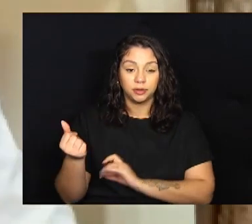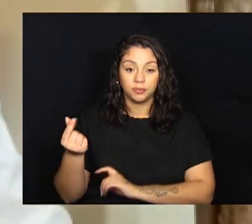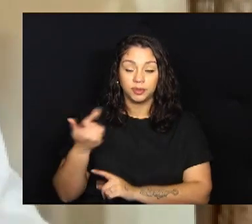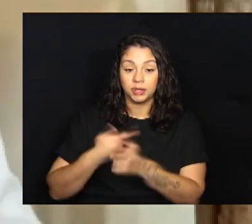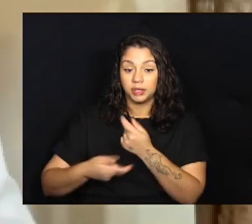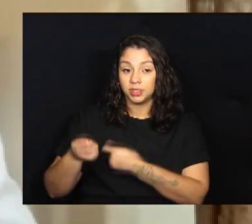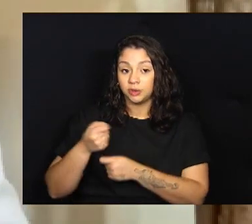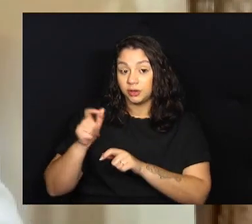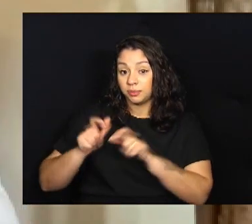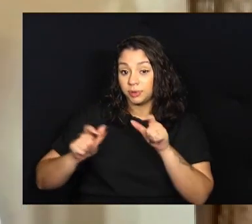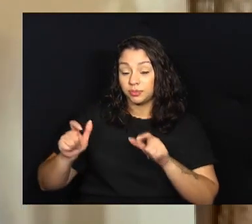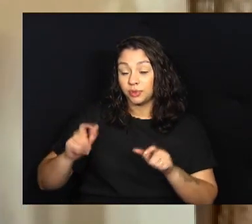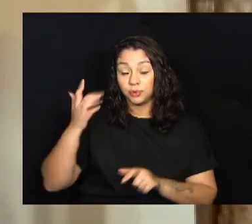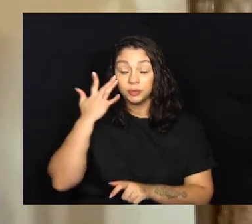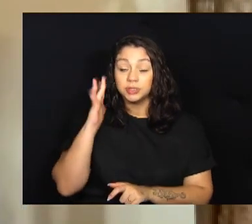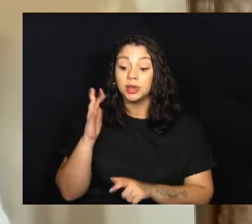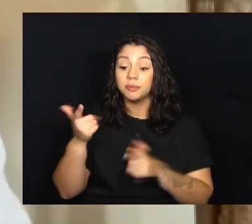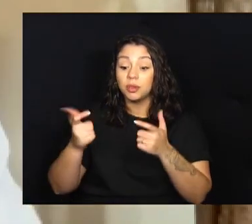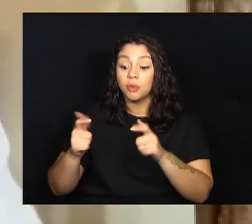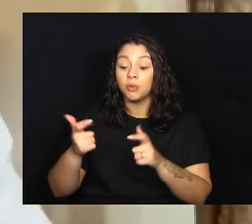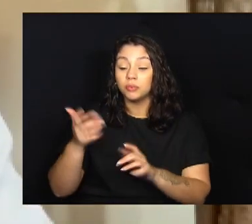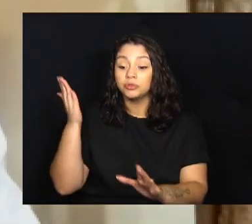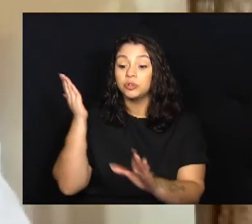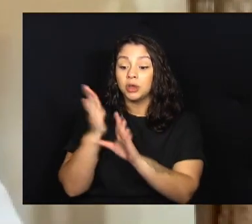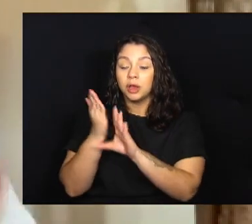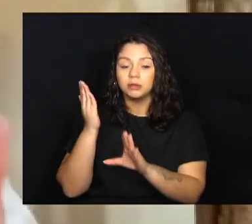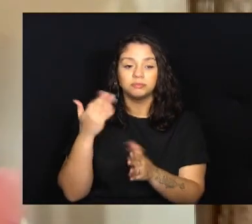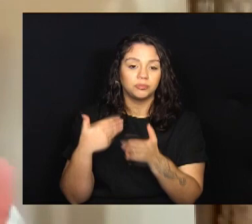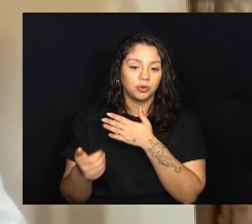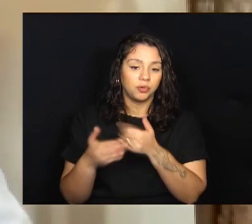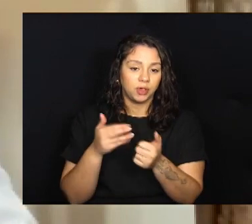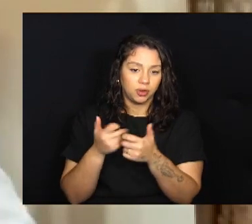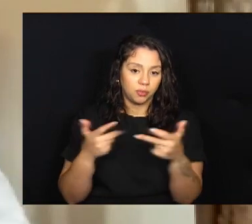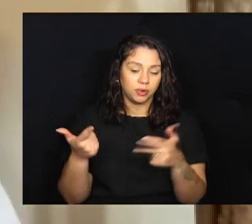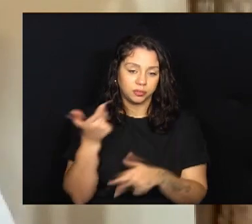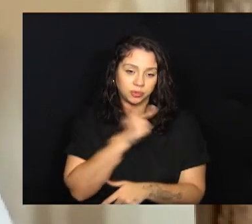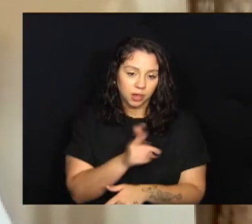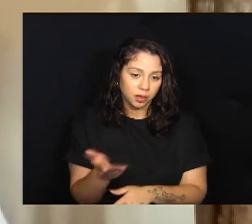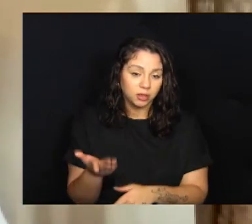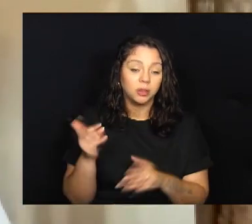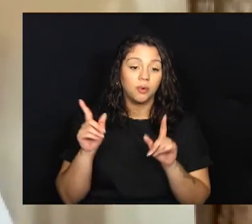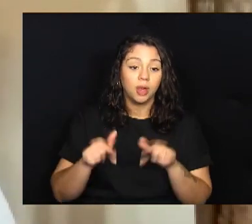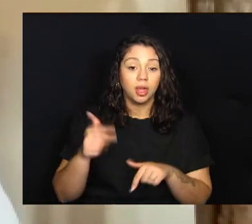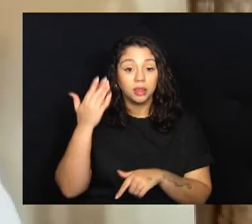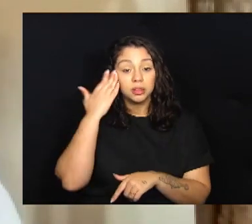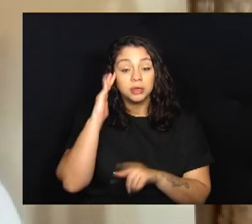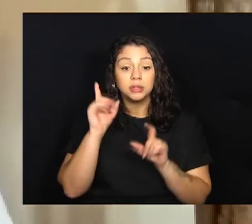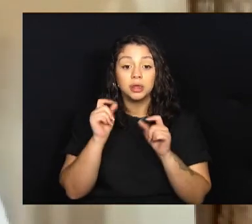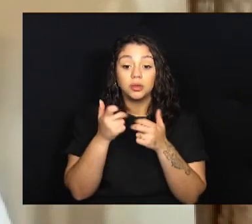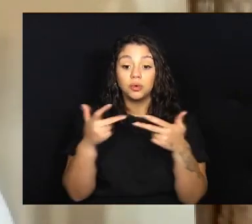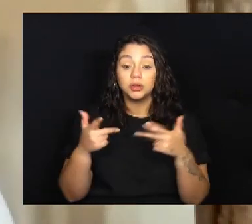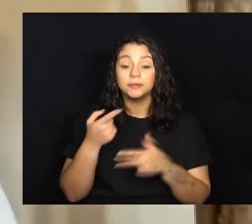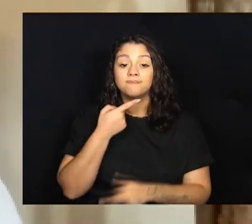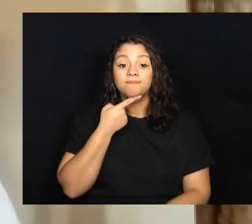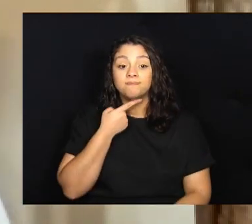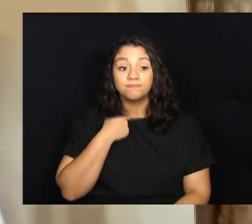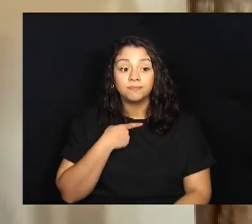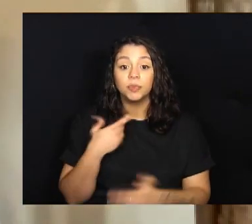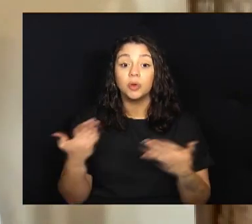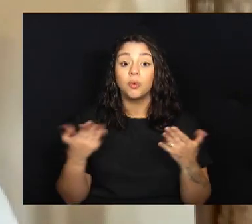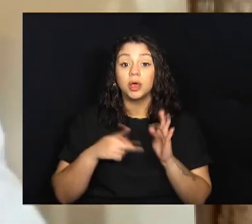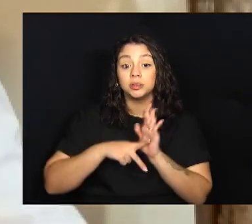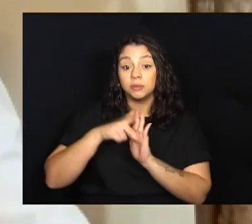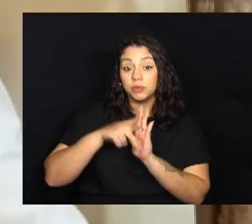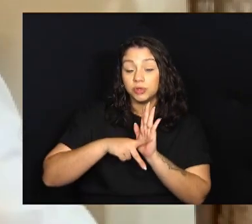quem não sabe onde quer chegar, vai para qualquer lugar. Então é importante você entender o que você deseja, quais são os seus